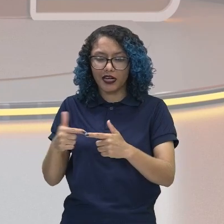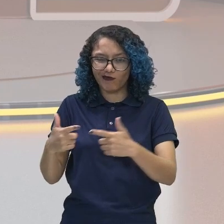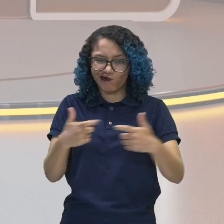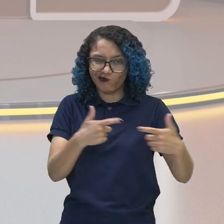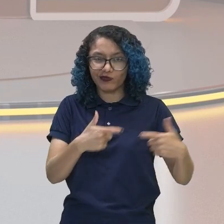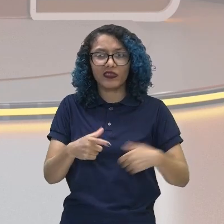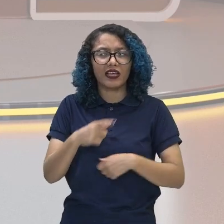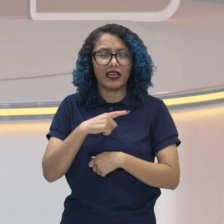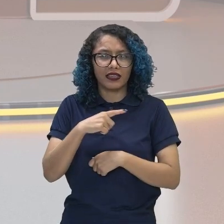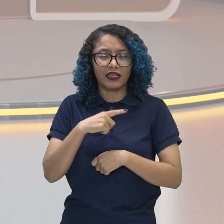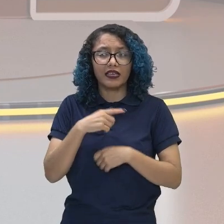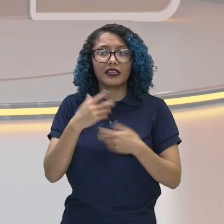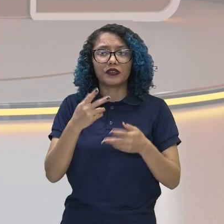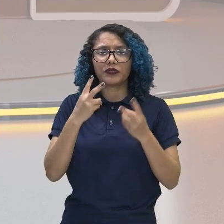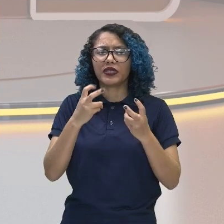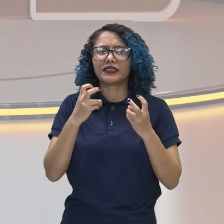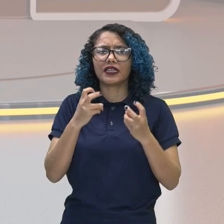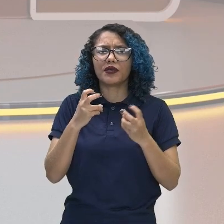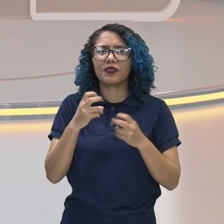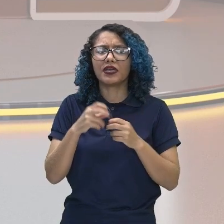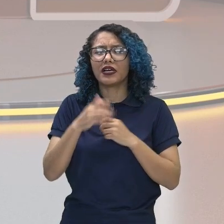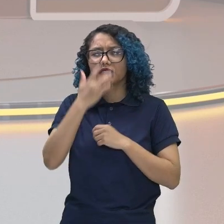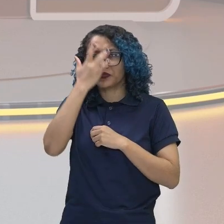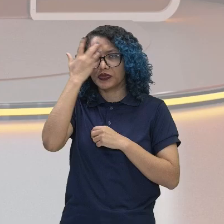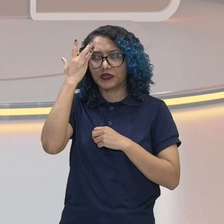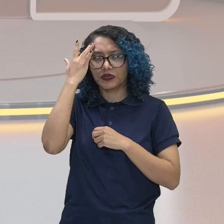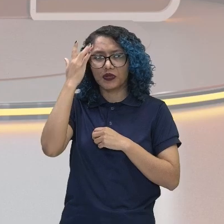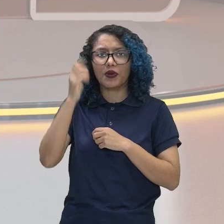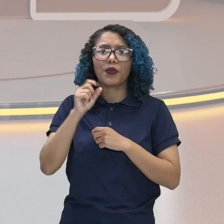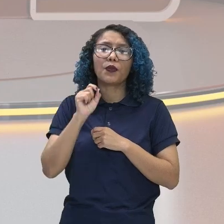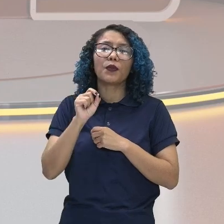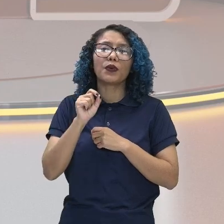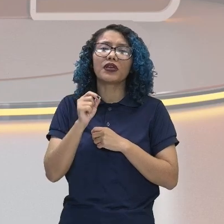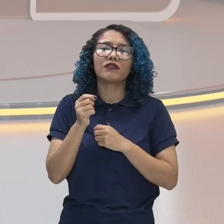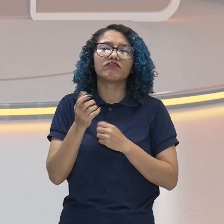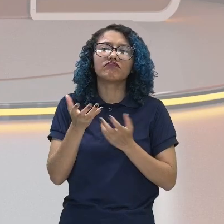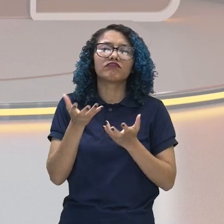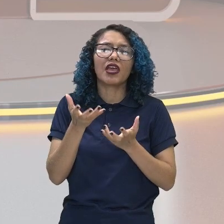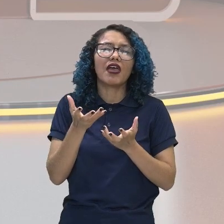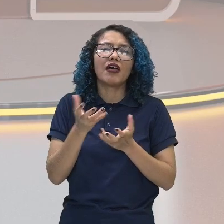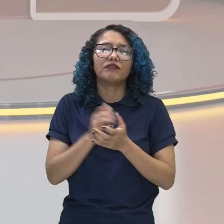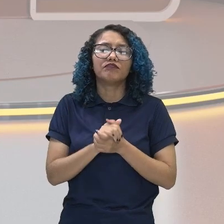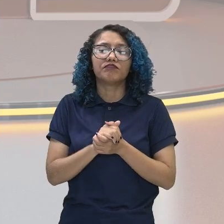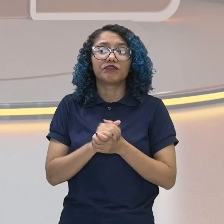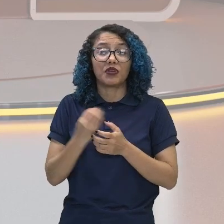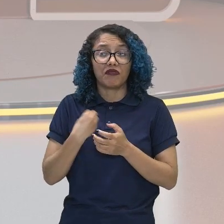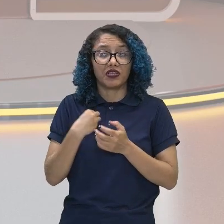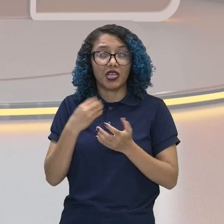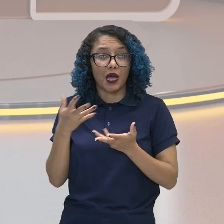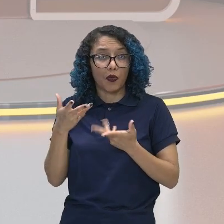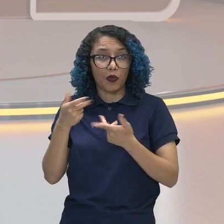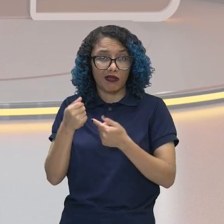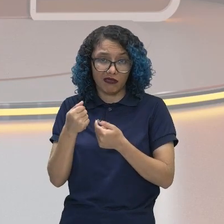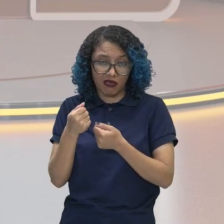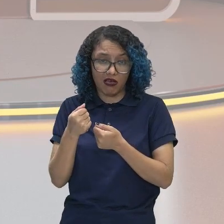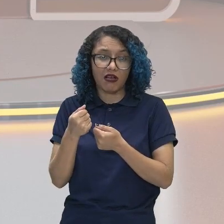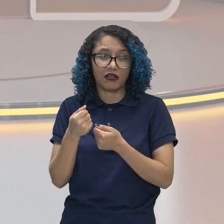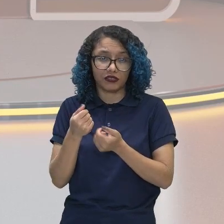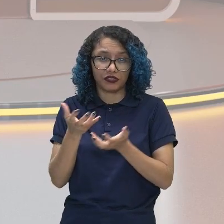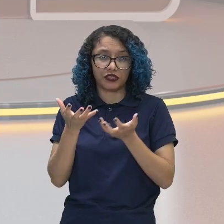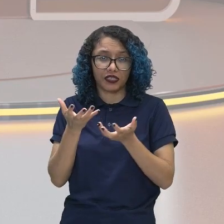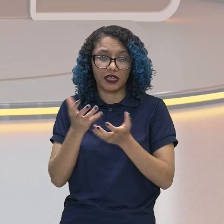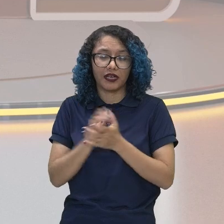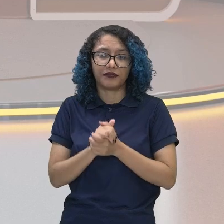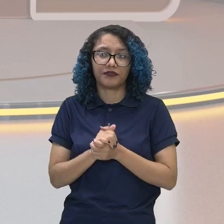acaba verificando aí que essas pessoas, elas realmente vão em busca de qualidade de vida, realmente ali viver em uma área que não tenha